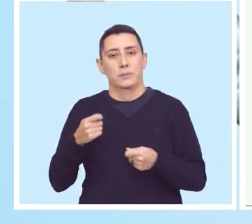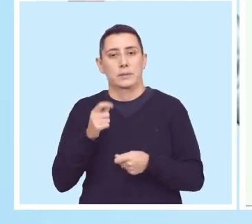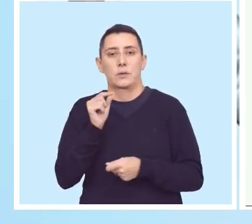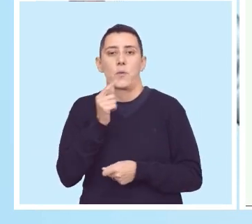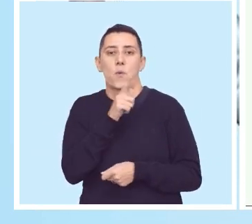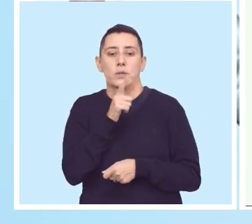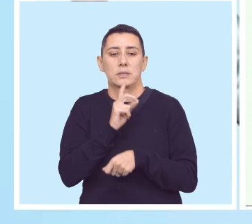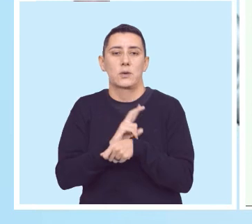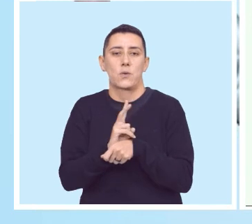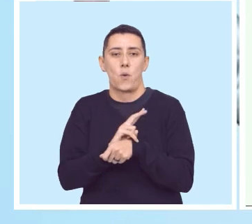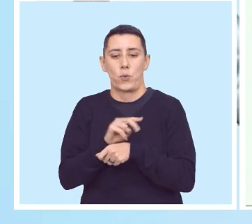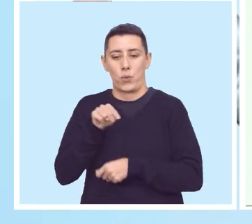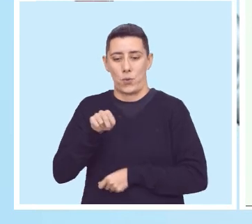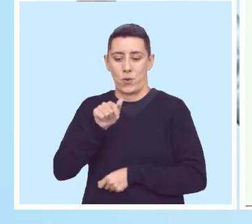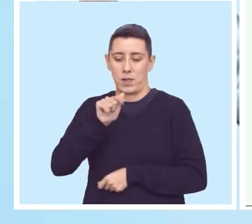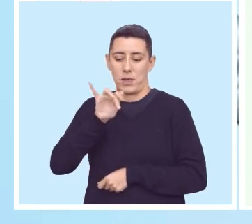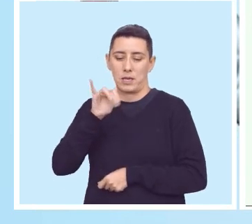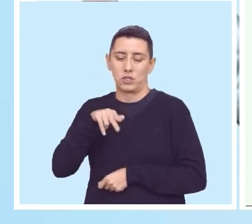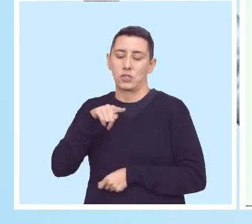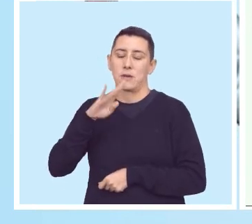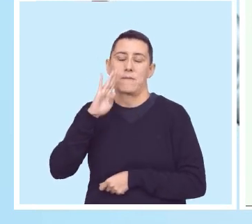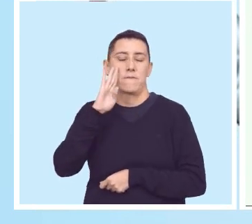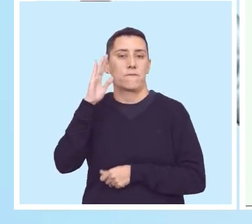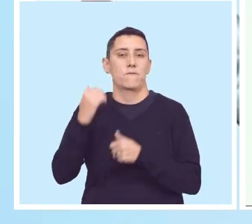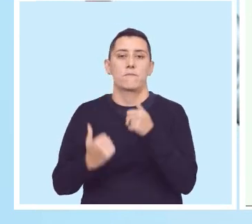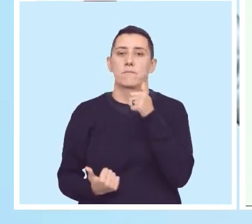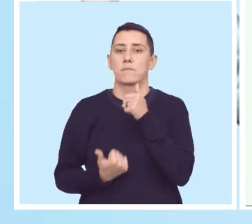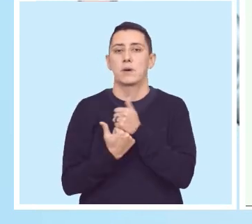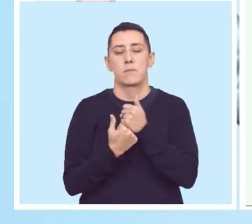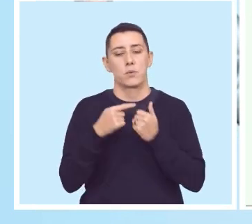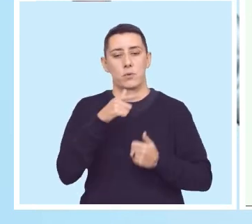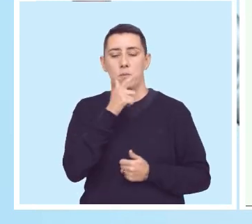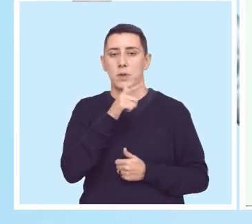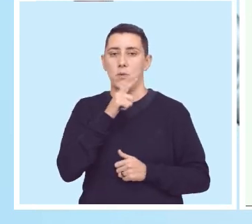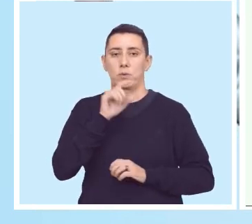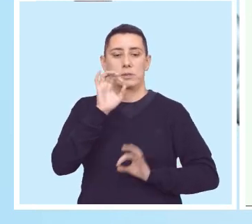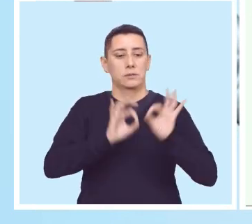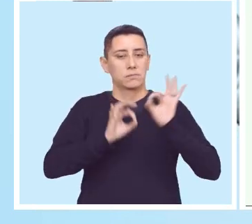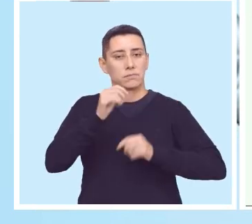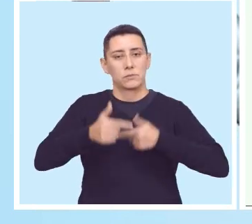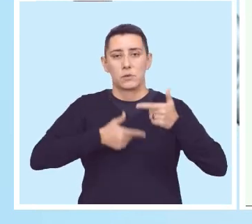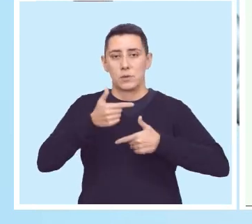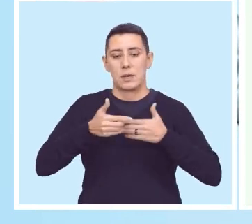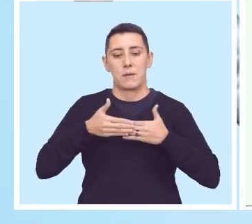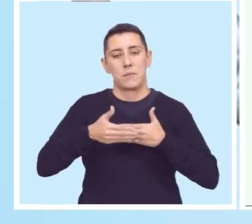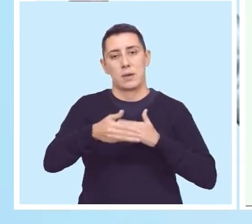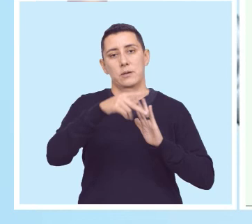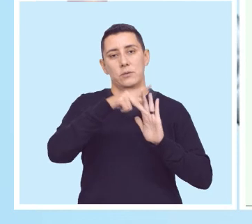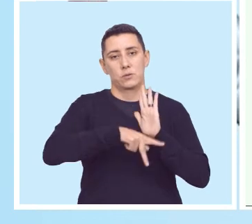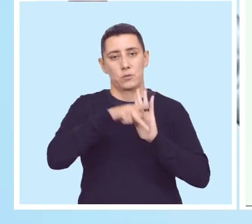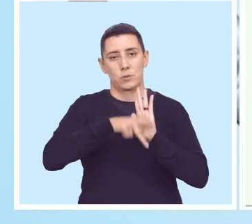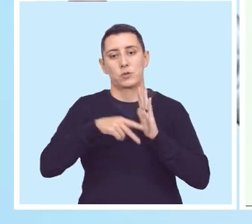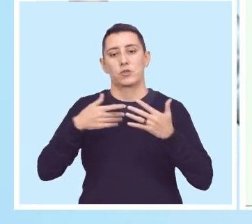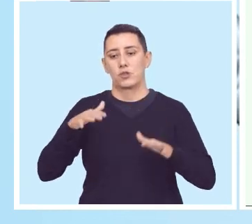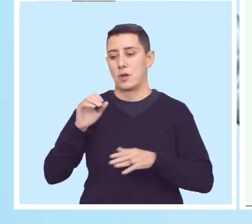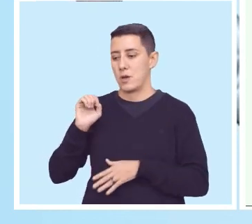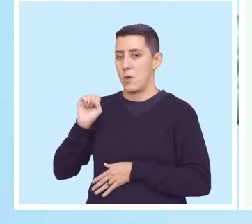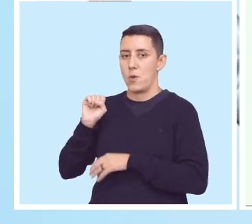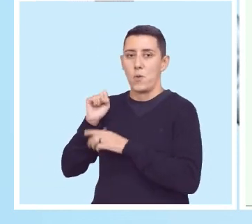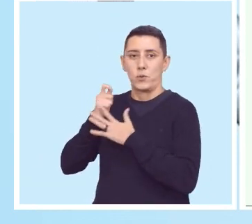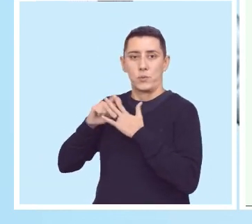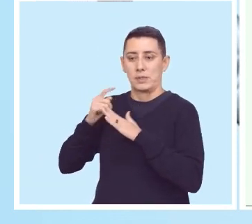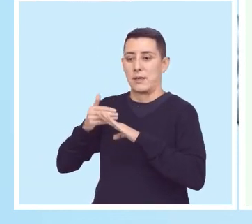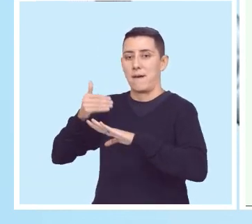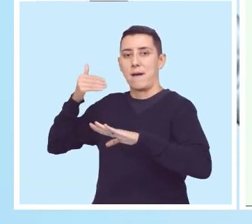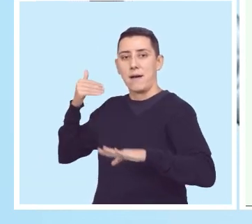Então a AGIN, ela foi fundamental aqui nesse processo ao longo de 8 meses, antes até e depois